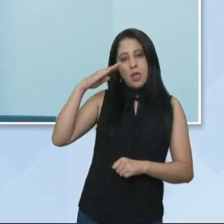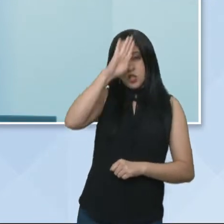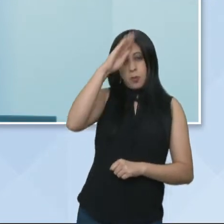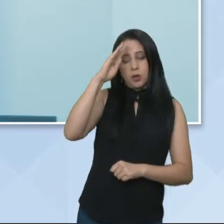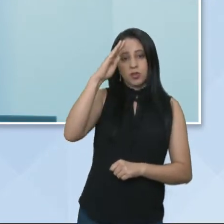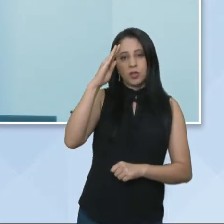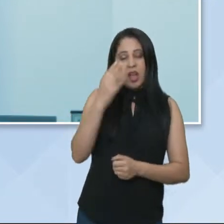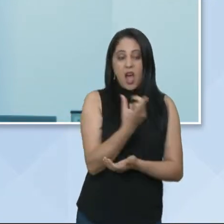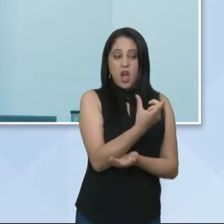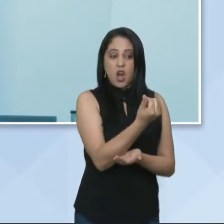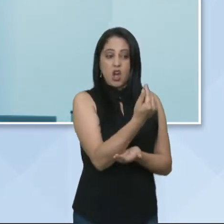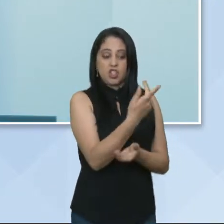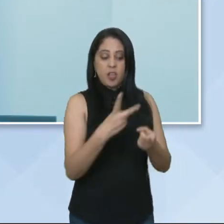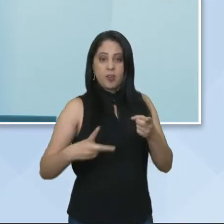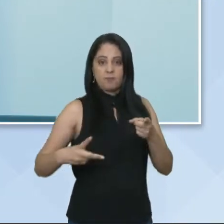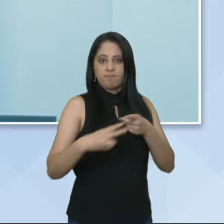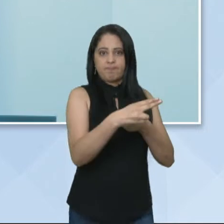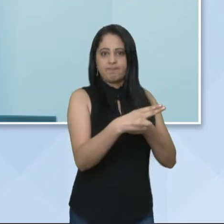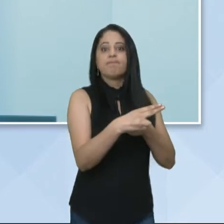públicos, privados e